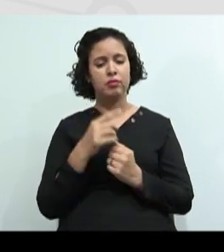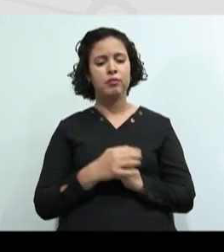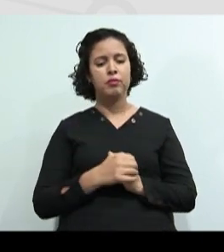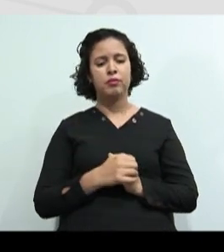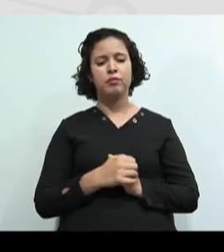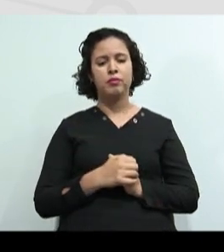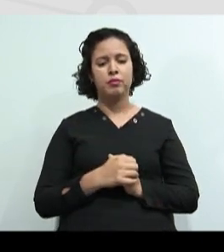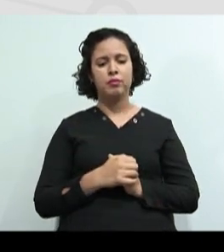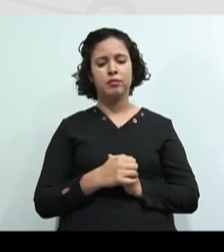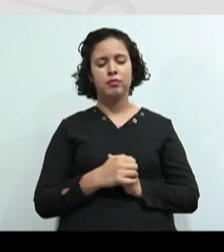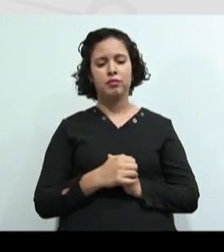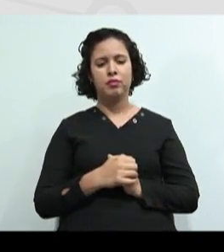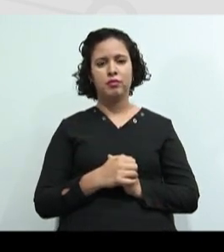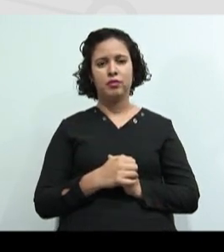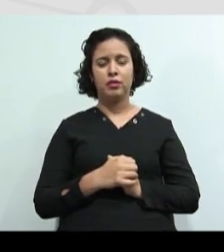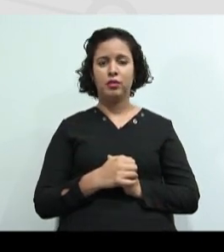olhada.